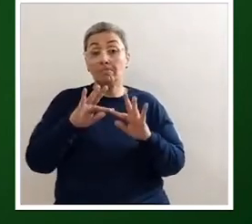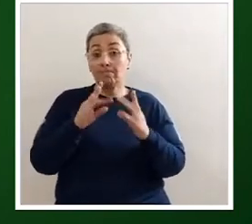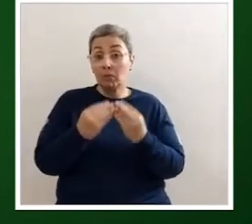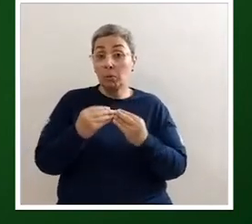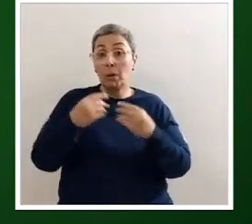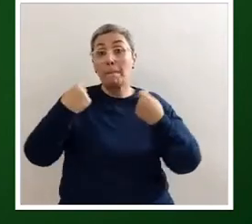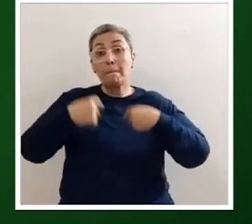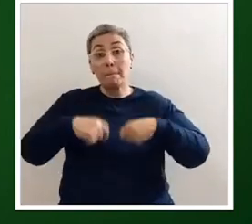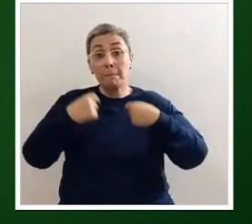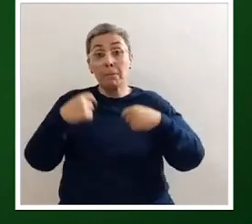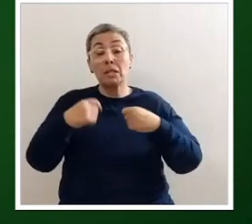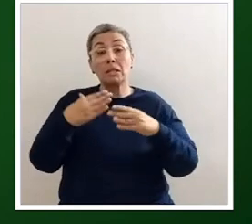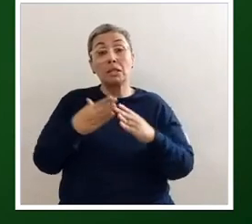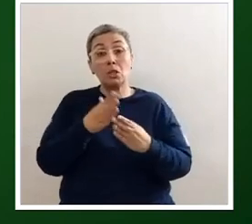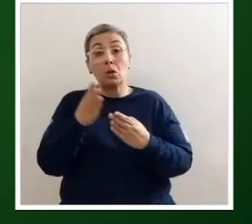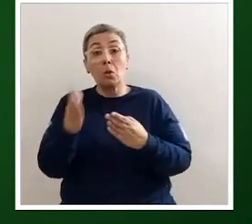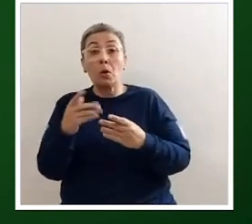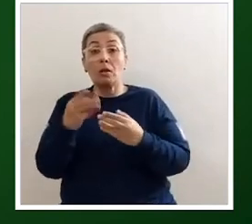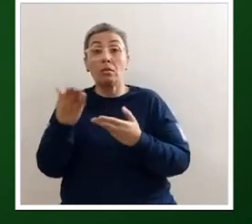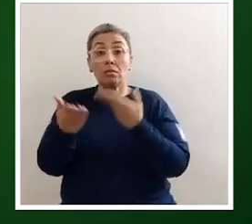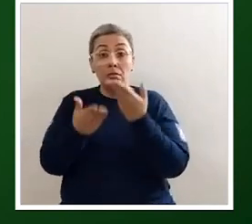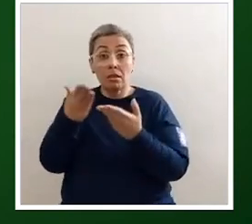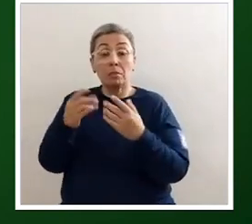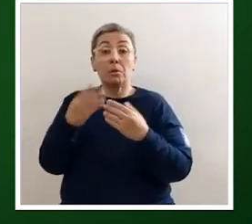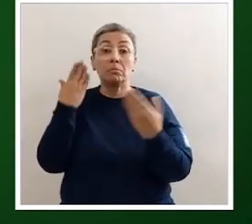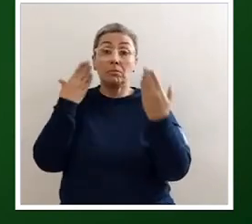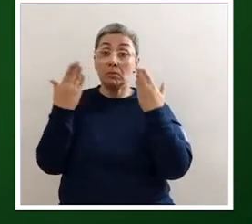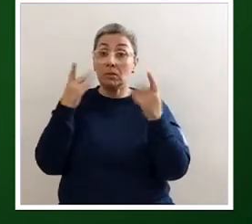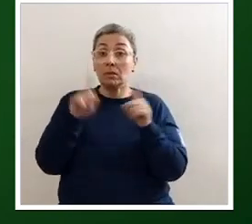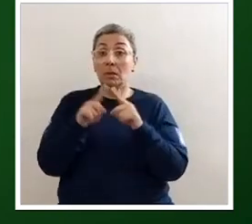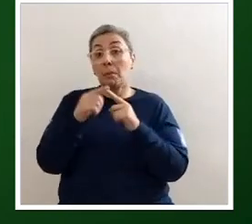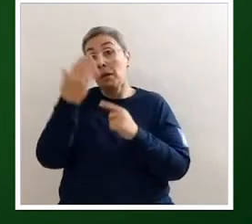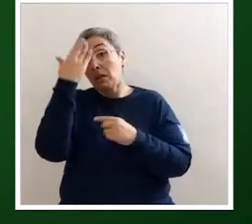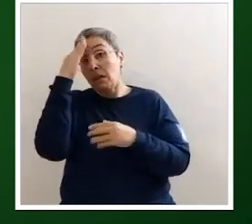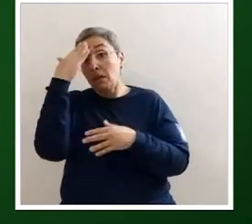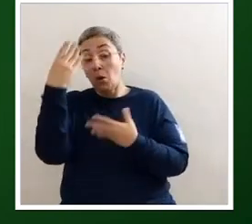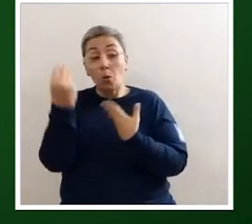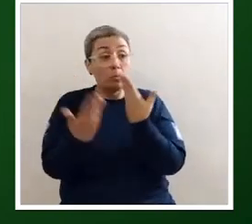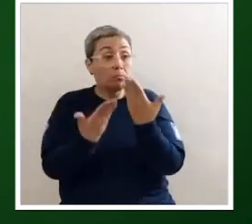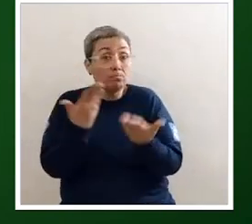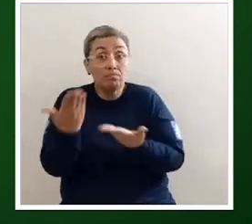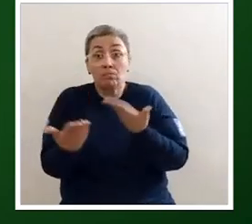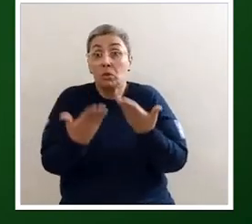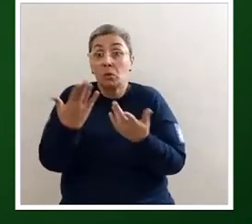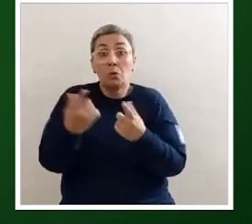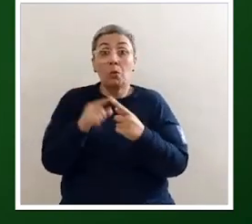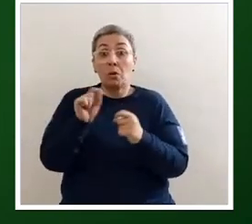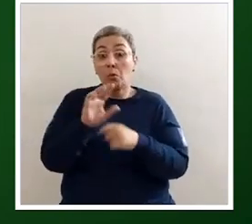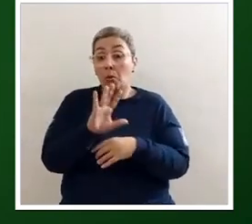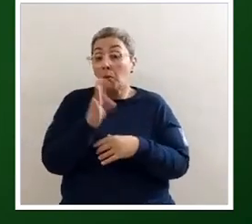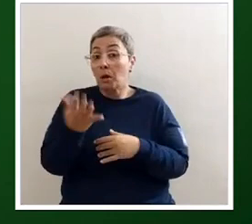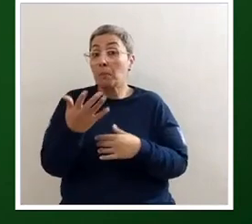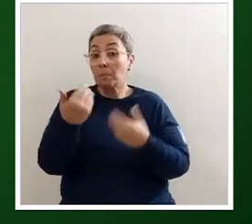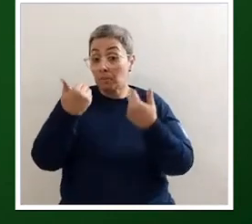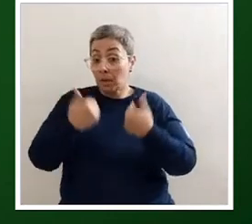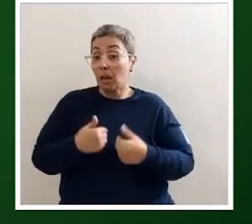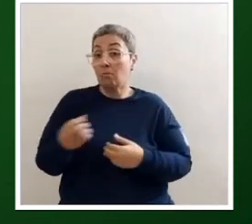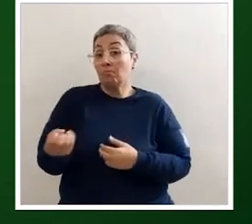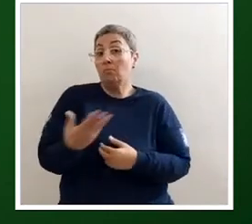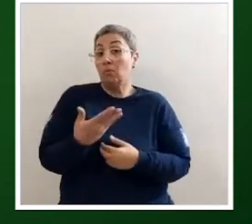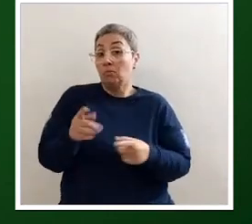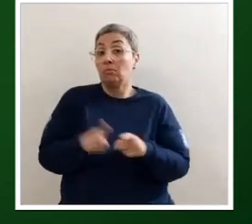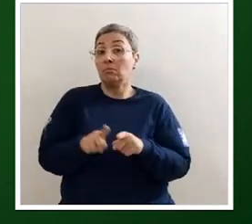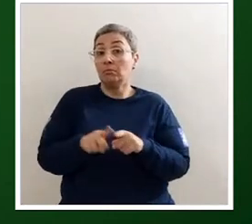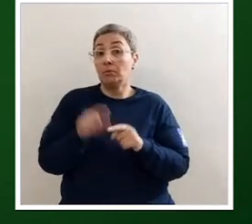precisa passar por um tratamento também psicológico para entender como ela lida aquela situação que para ela também é novo